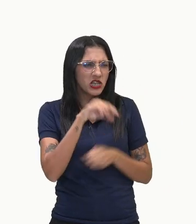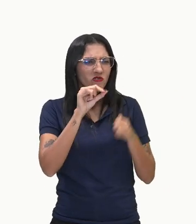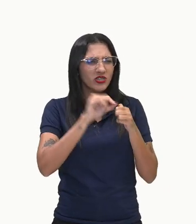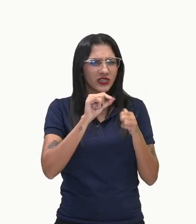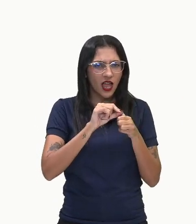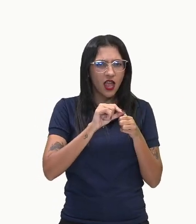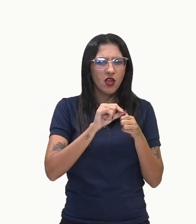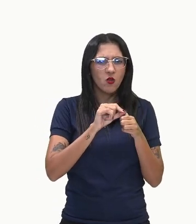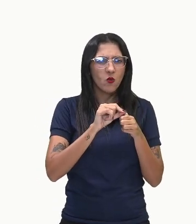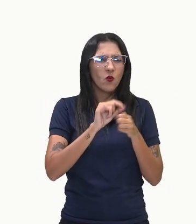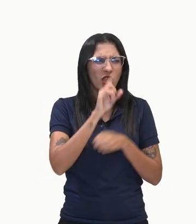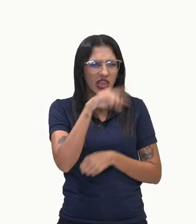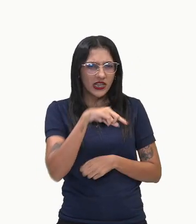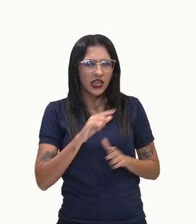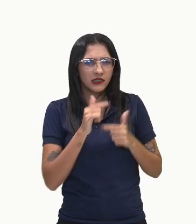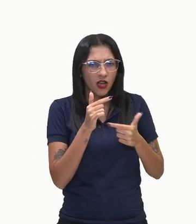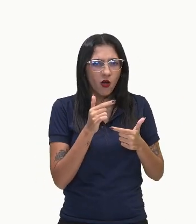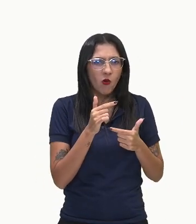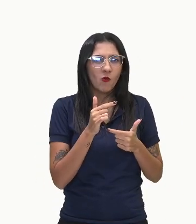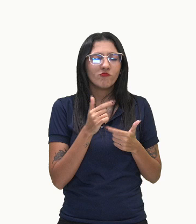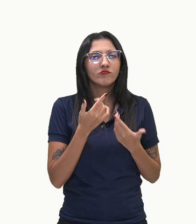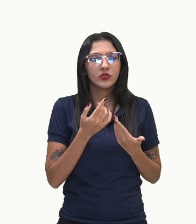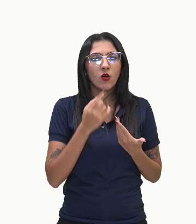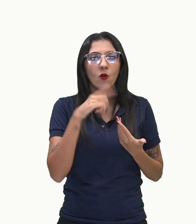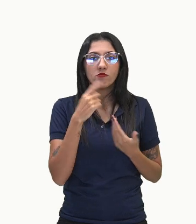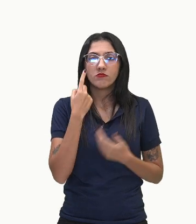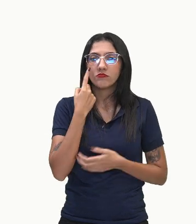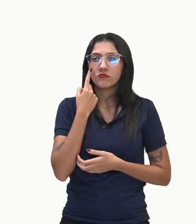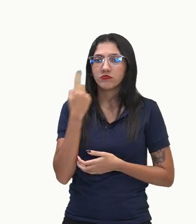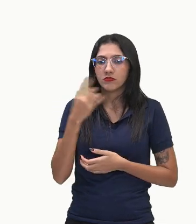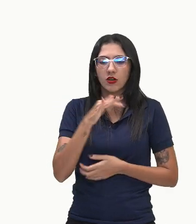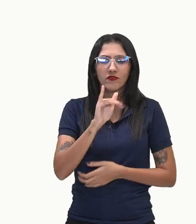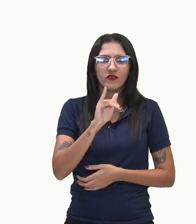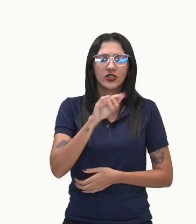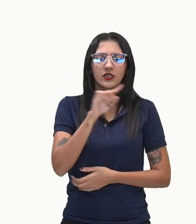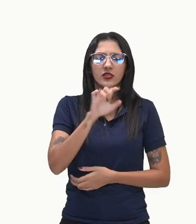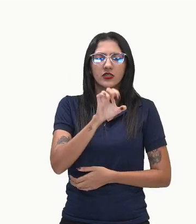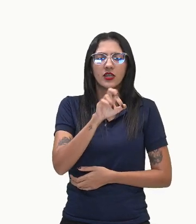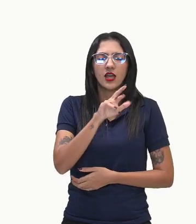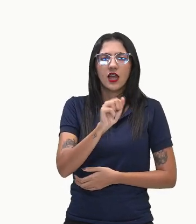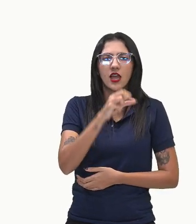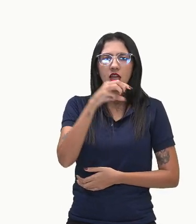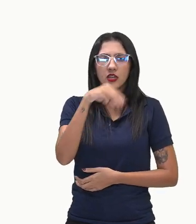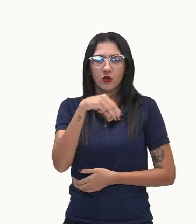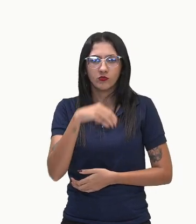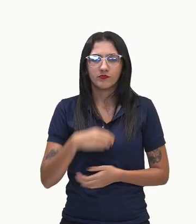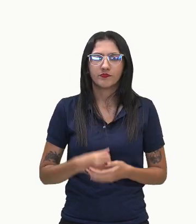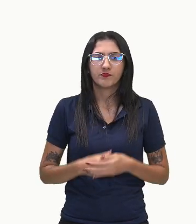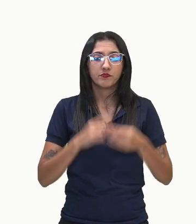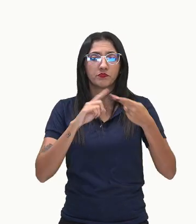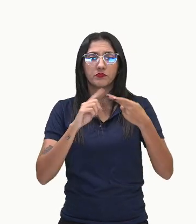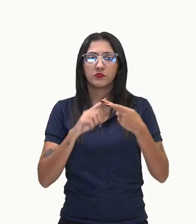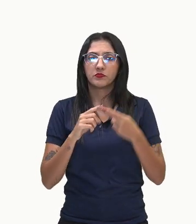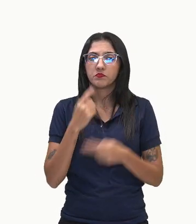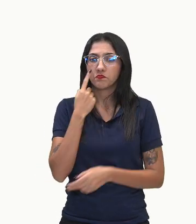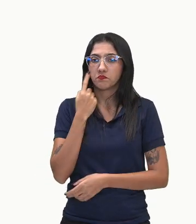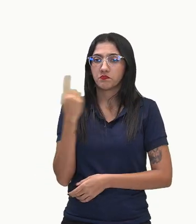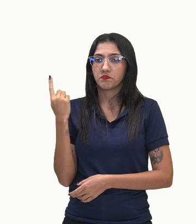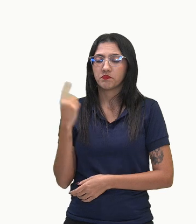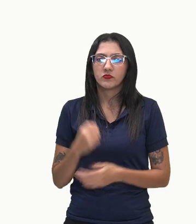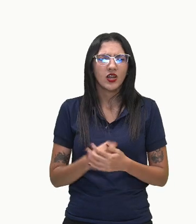Eles fizeram isso mesmo? Olha, está no algo que já aconteceu, né? Eu não acreditava